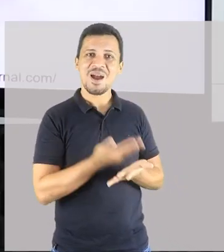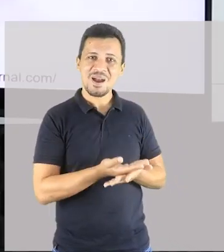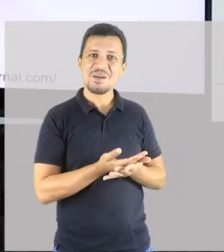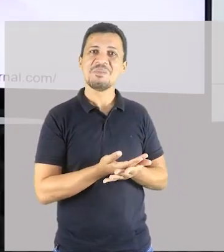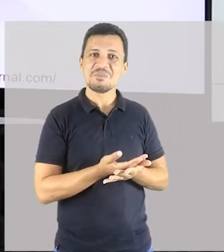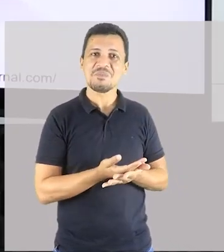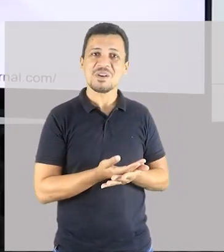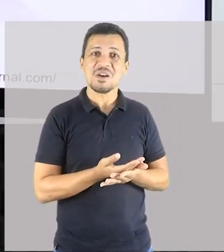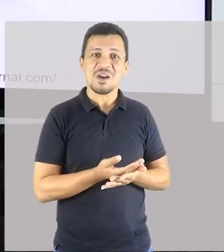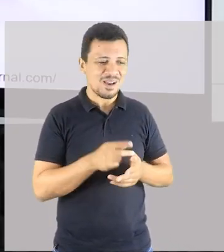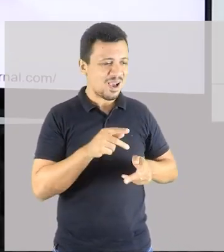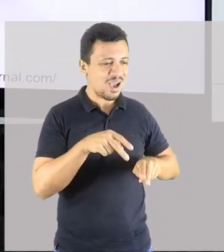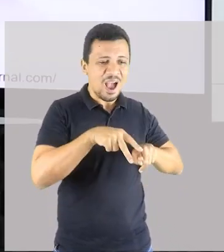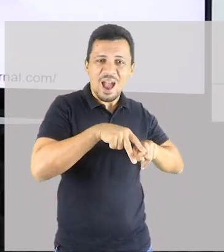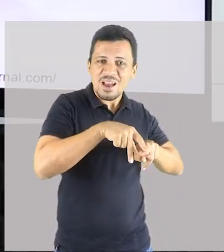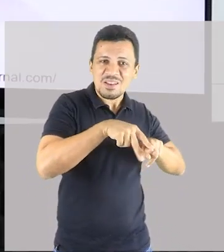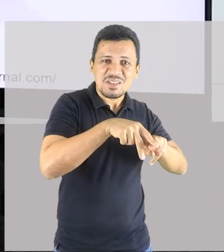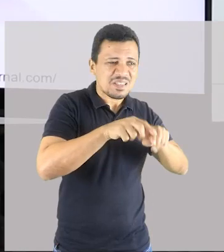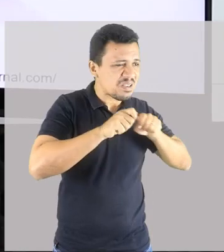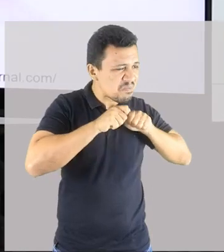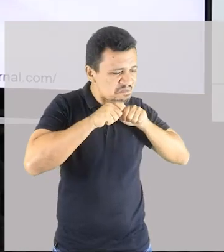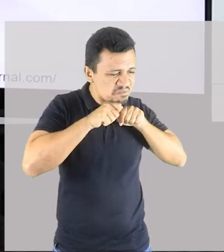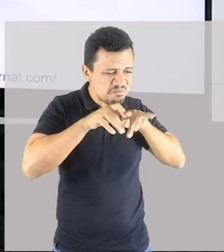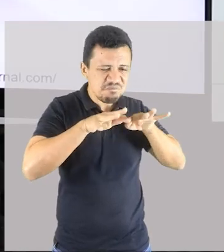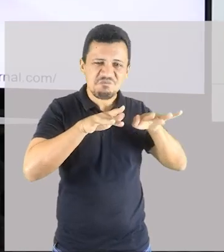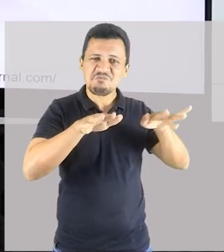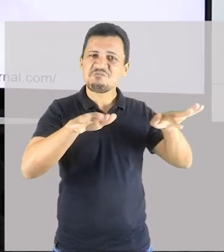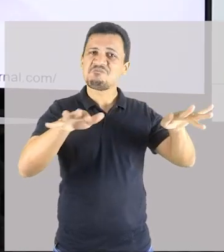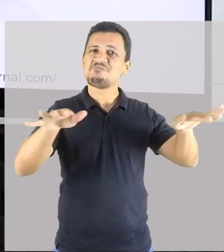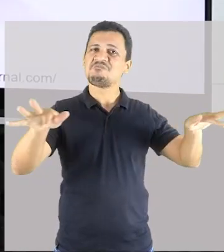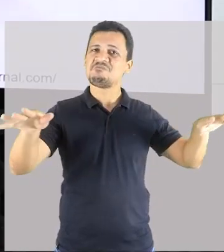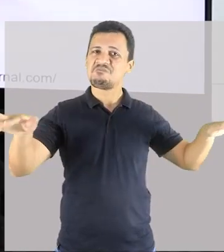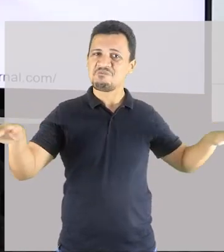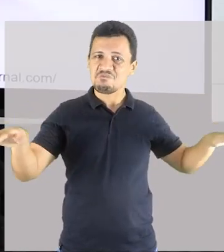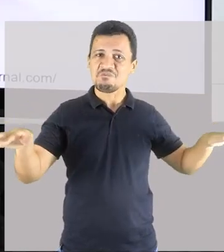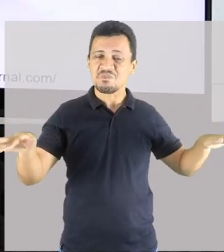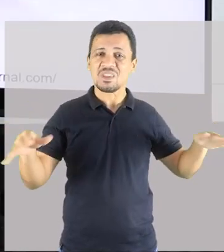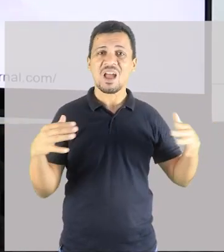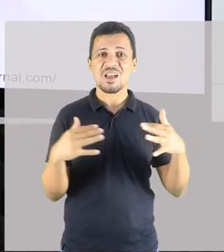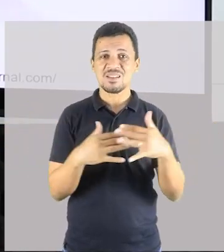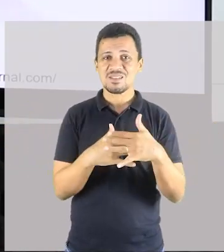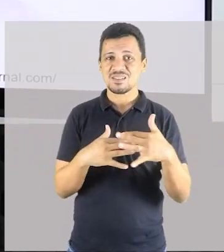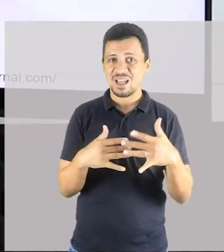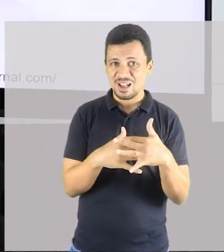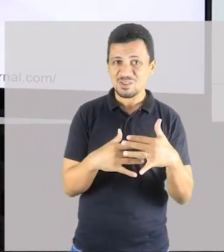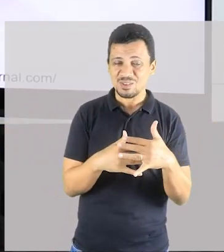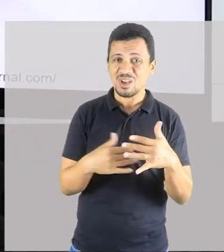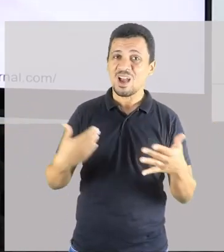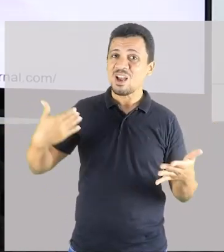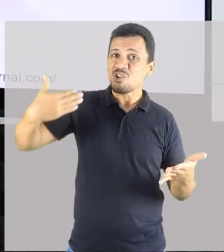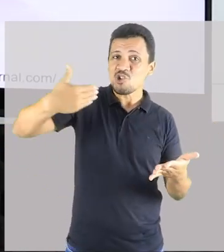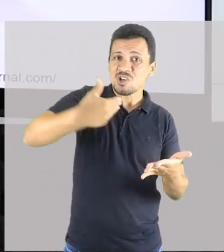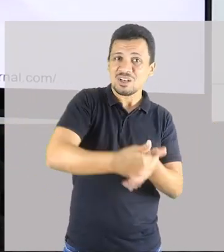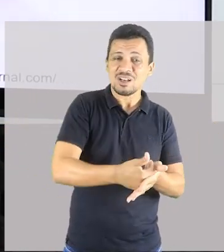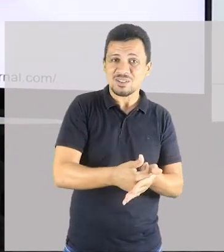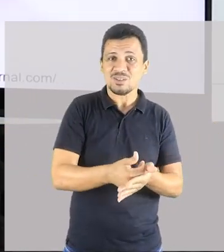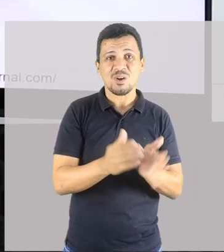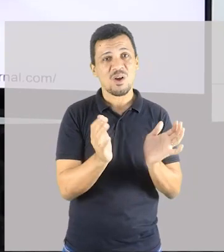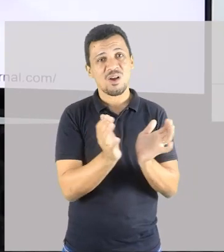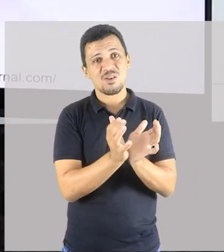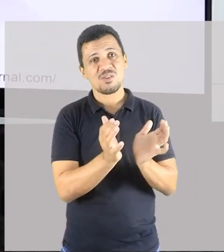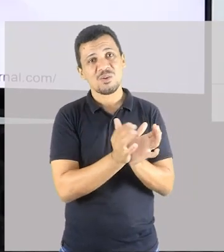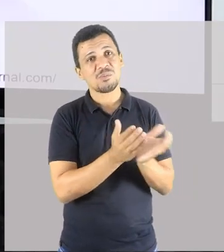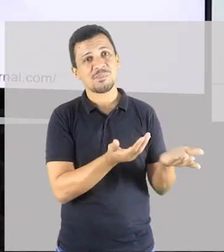o skate se popularizasse nessa cidade, chegasse, né, nessa geração mais